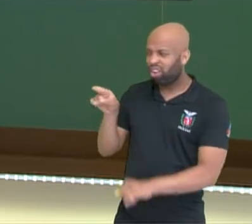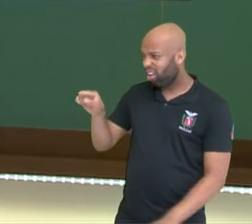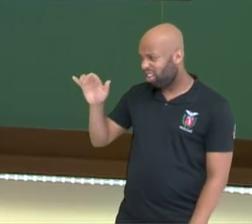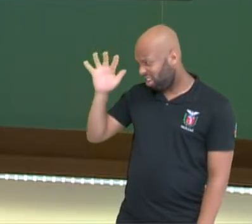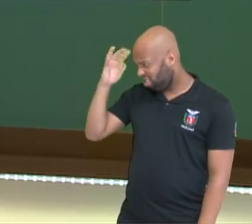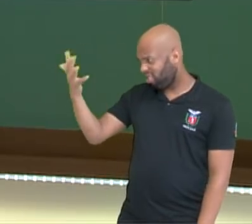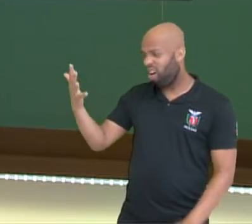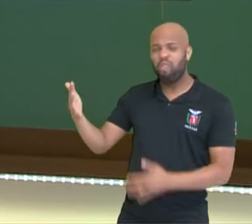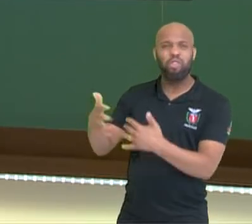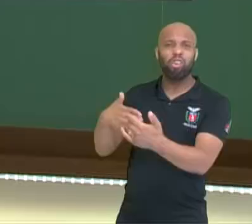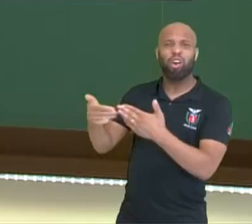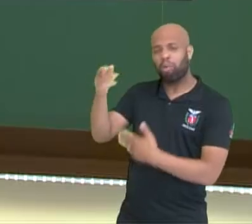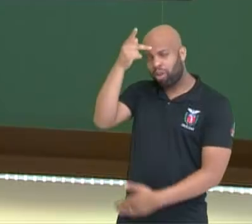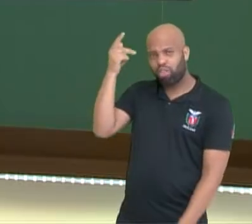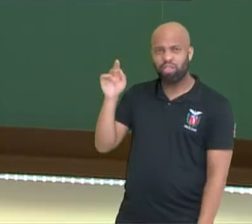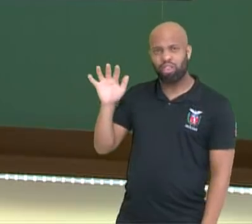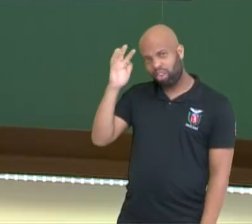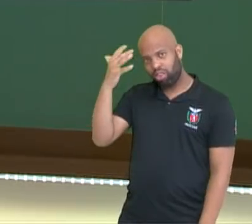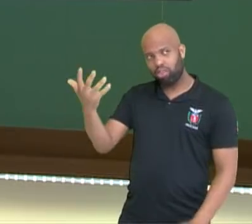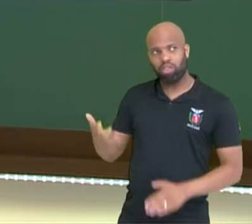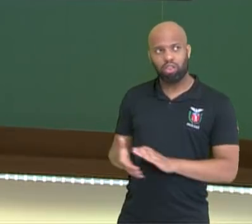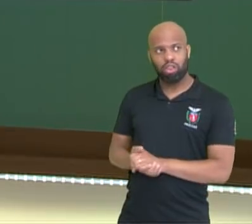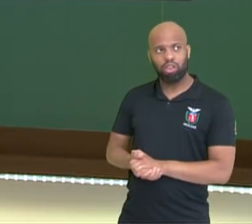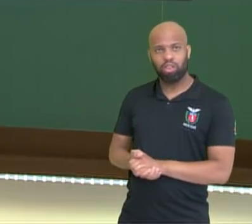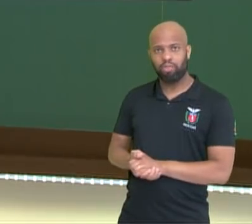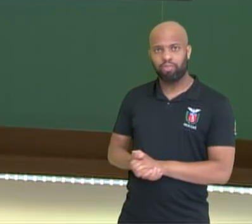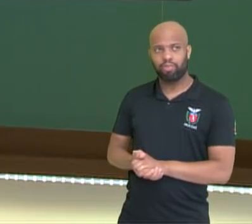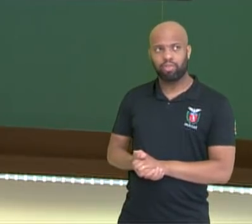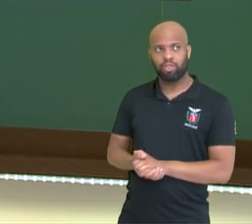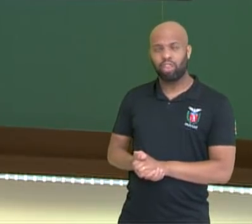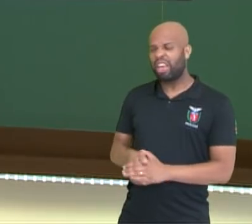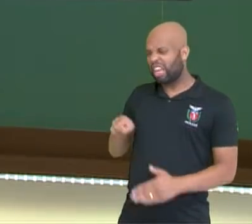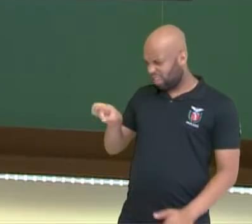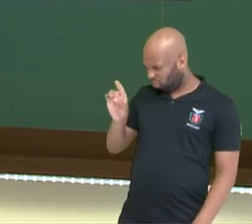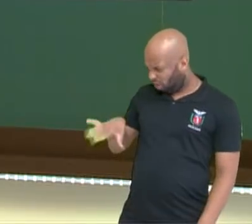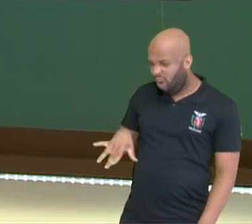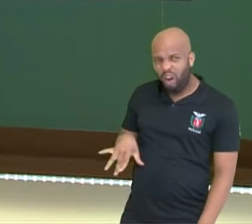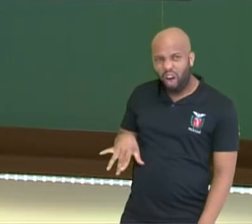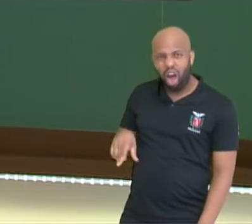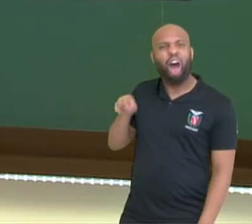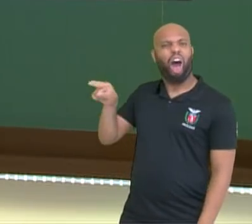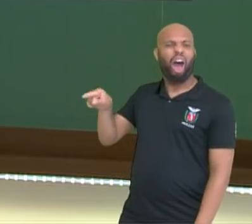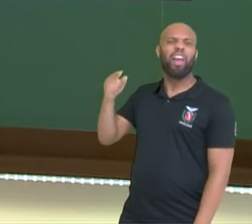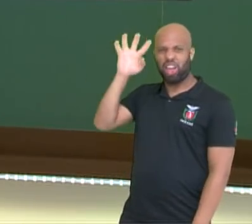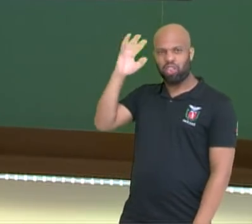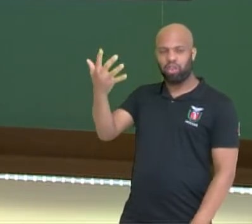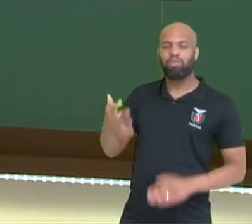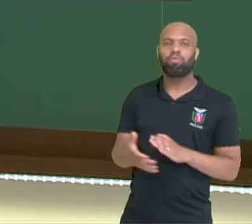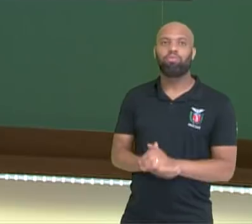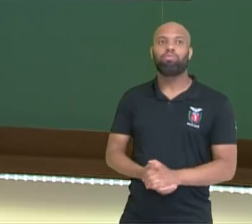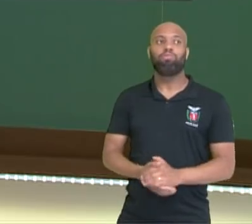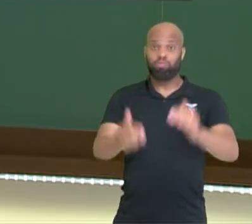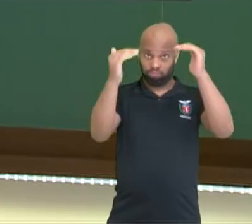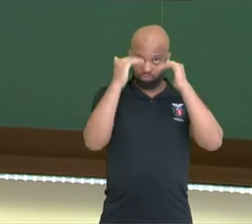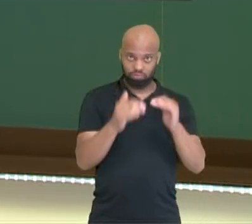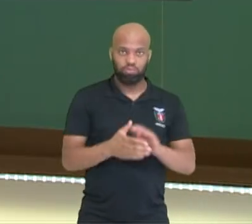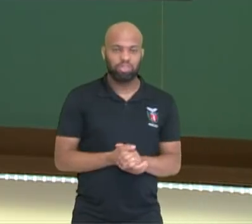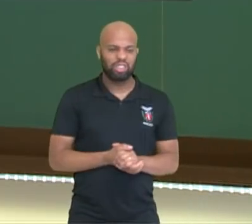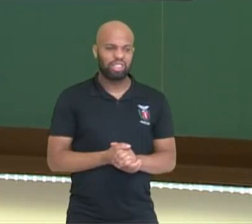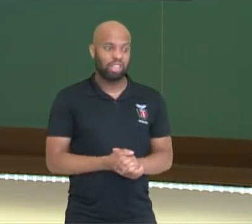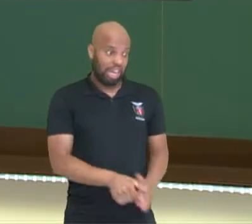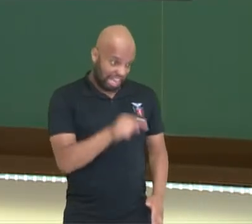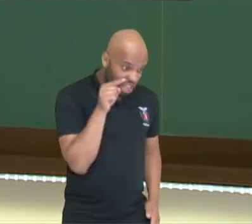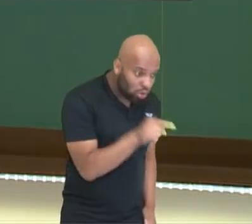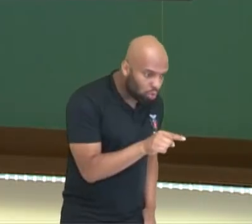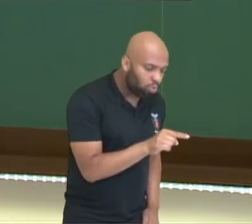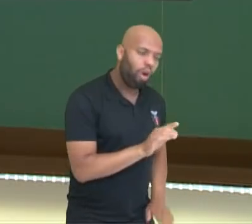resolve. Qualquer pessoa resolve. Isso só, uma bobagem. Ele resolve. Agora na frase de baixo,